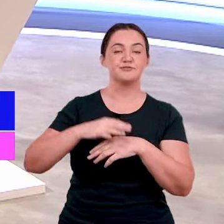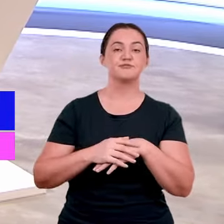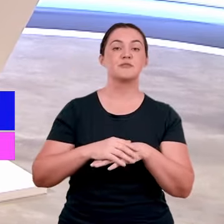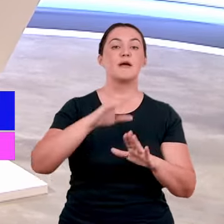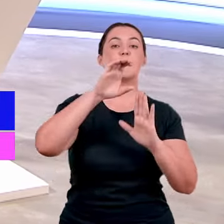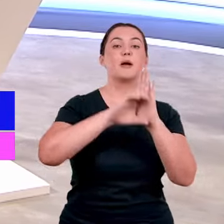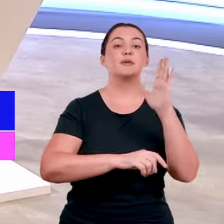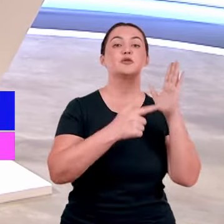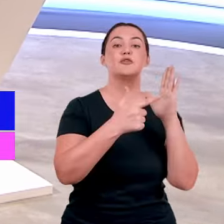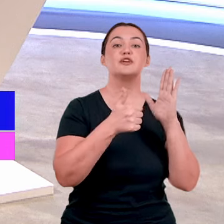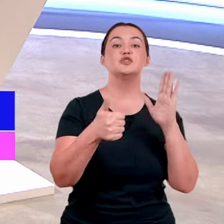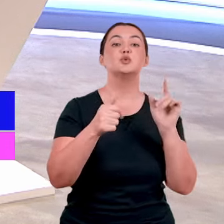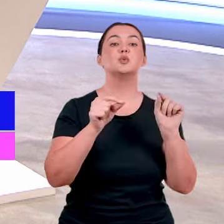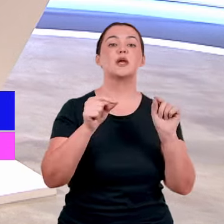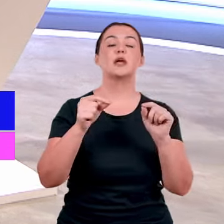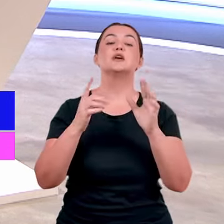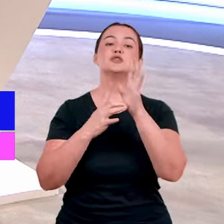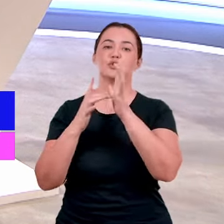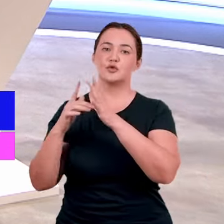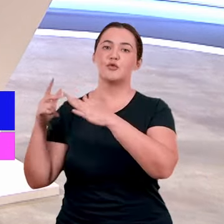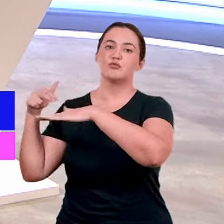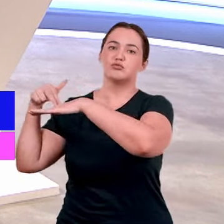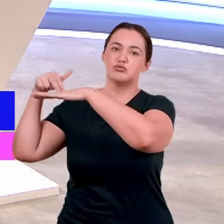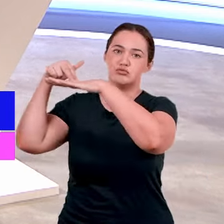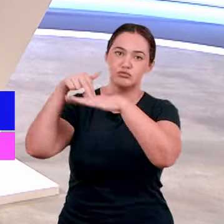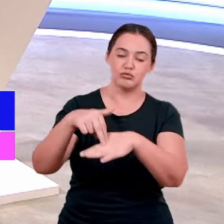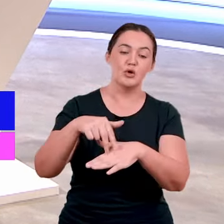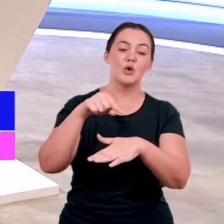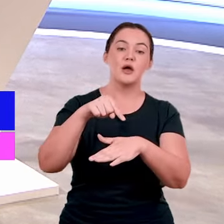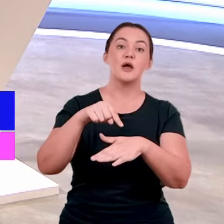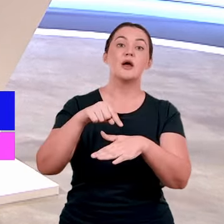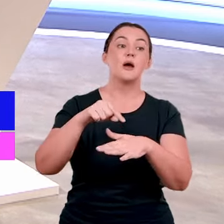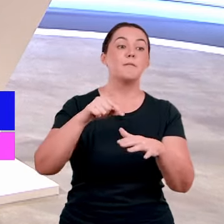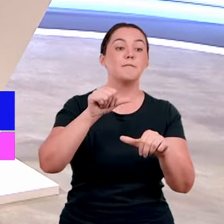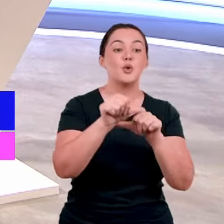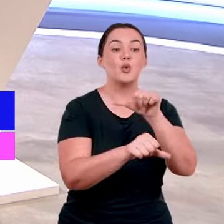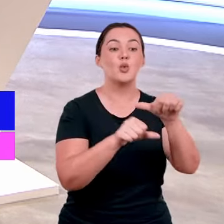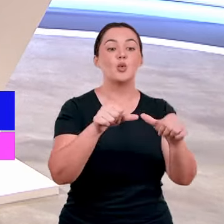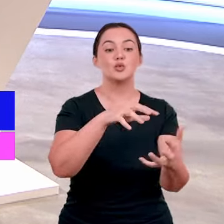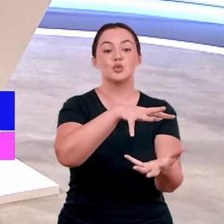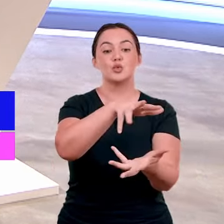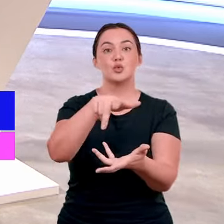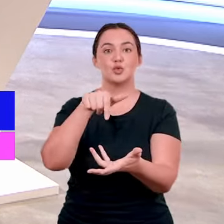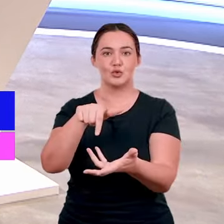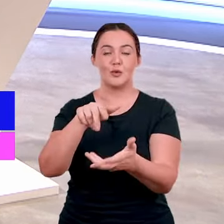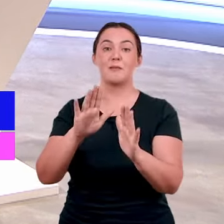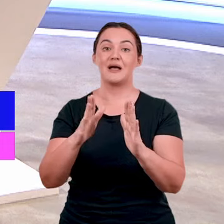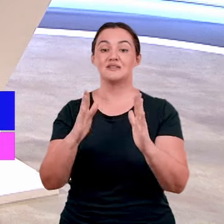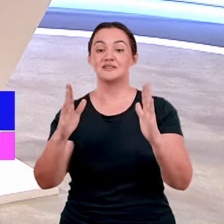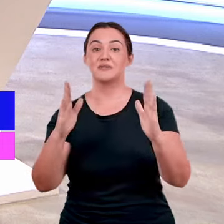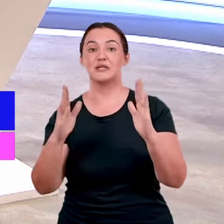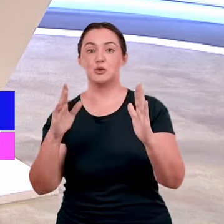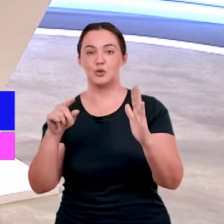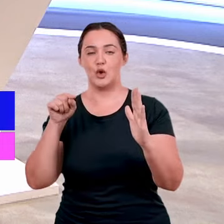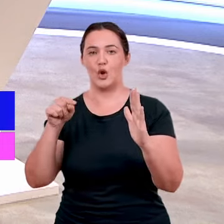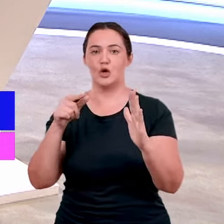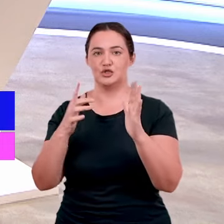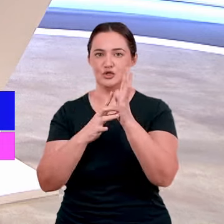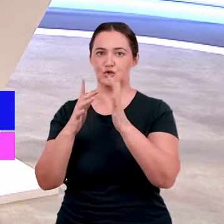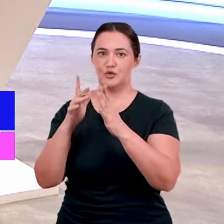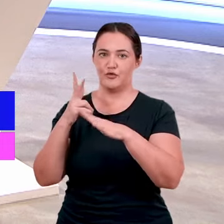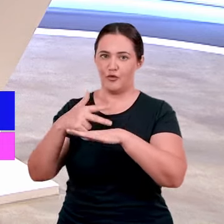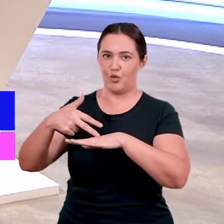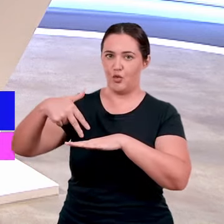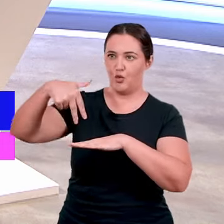mundo restaurado, porque Jesus Cristo já voltou. Estamos na ordem cronológica da Bíblia. Então, nesse momento aqui, já